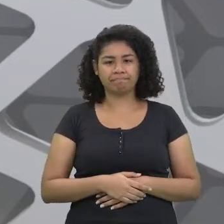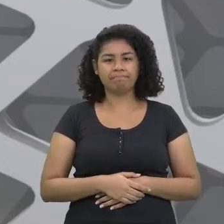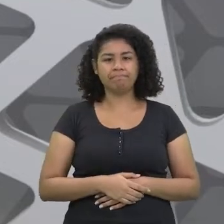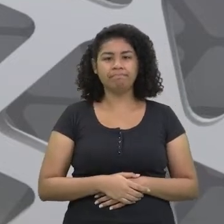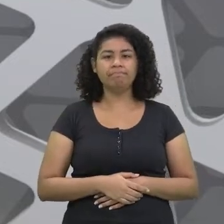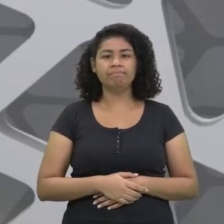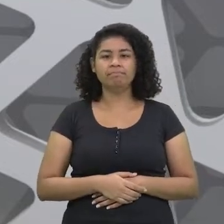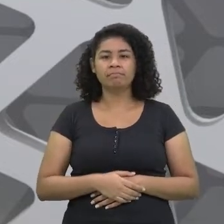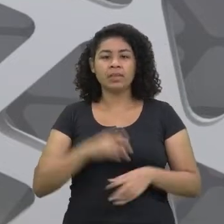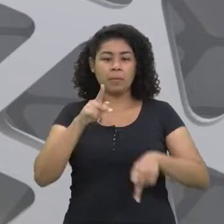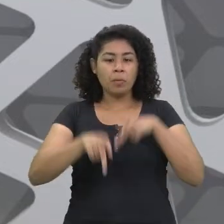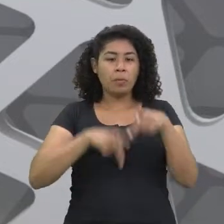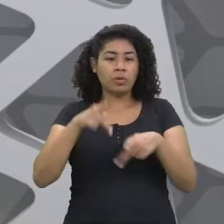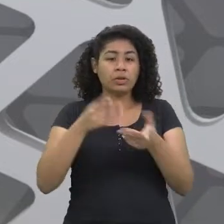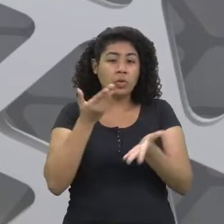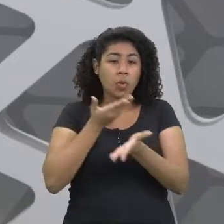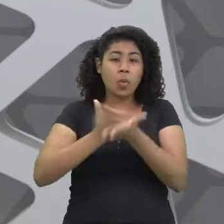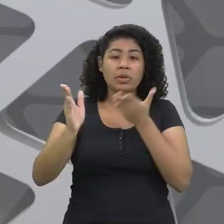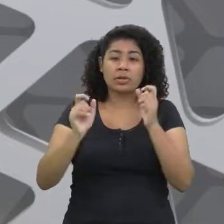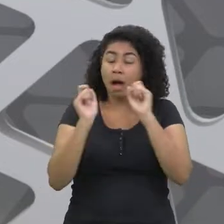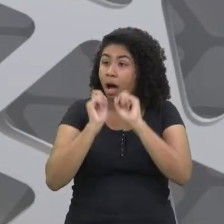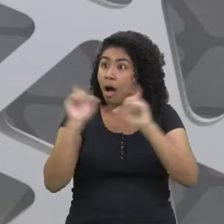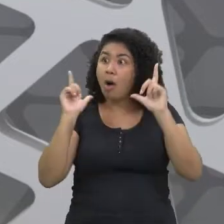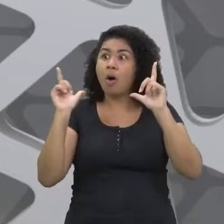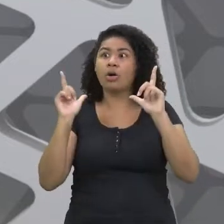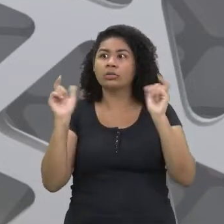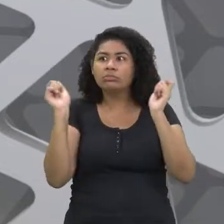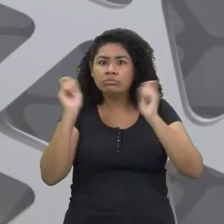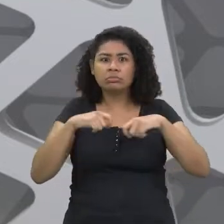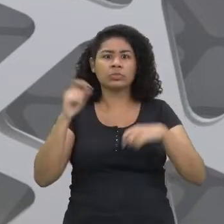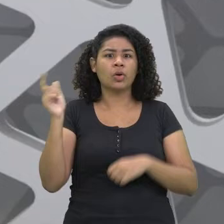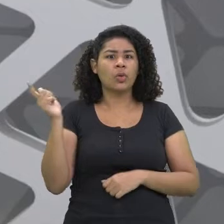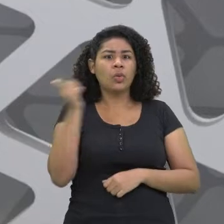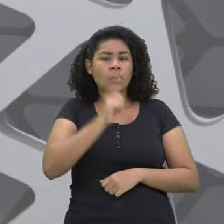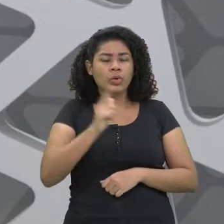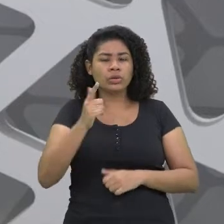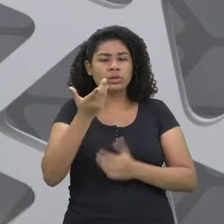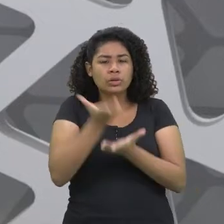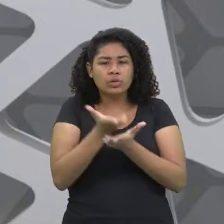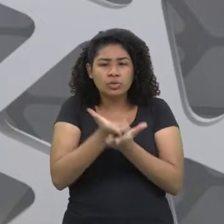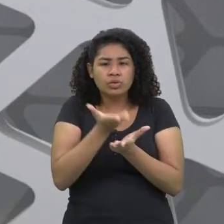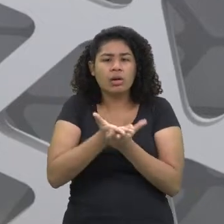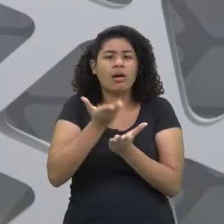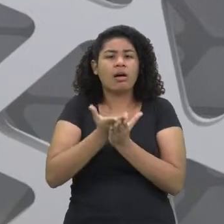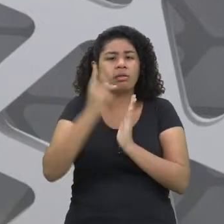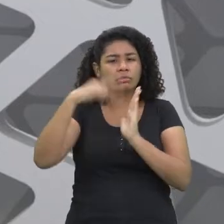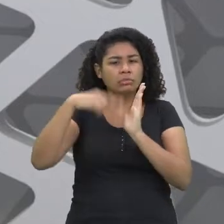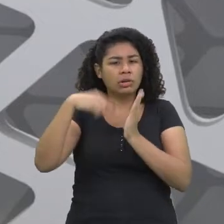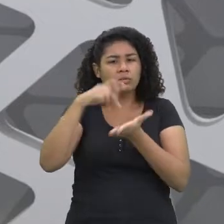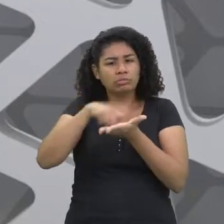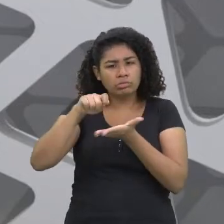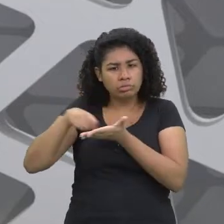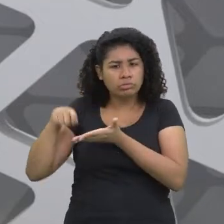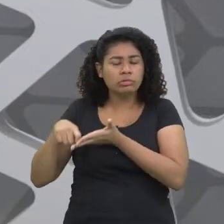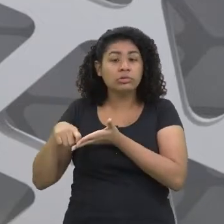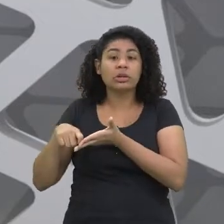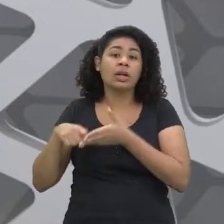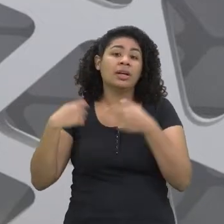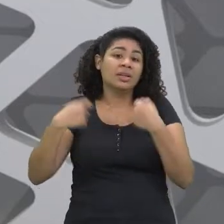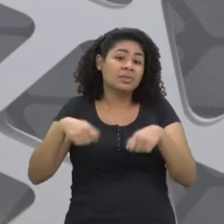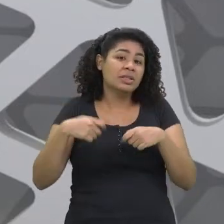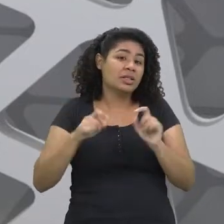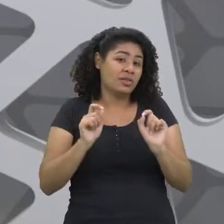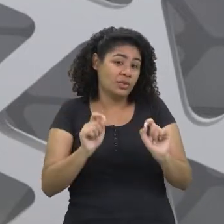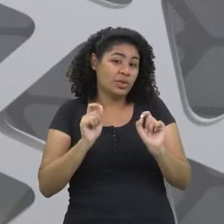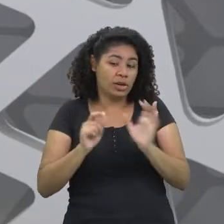para que a população tivesse acesso, né, não somente a questão da educação, como, por exemplo, o desenvolvimento das universidades, mas também